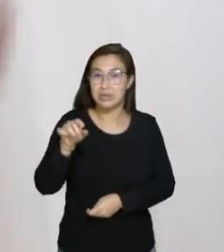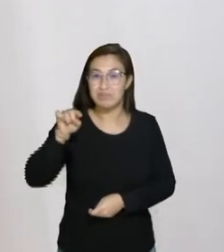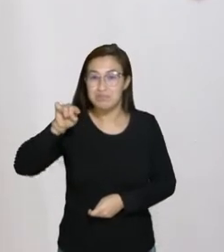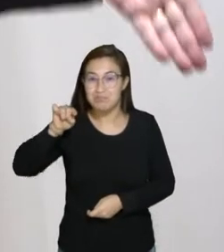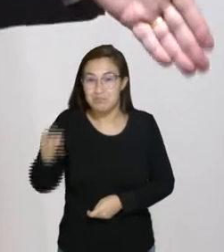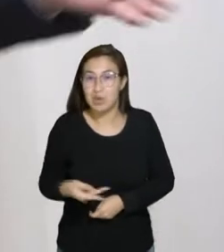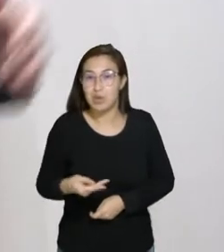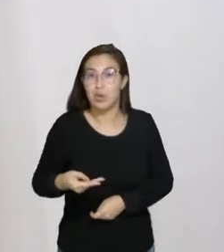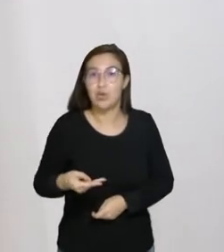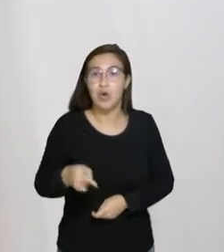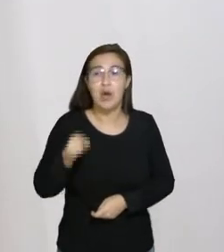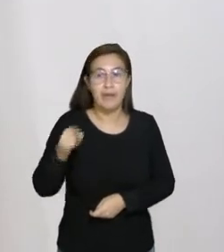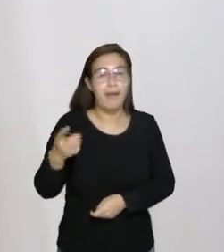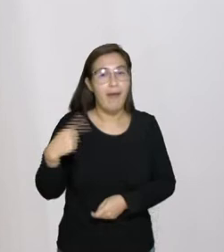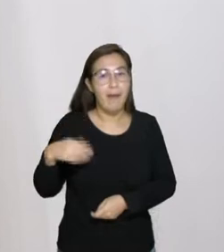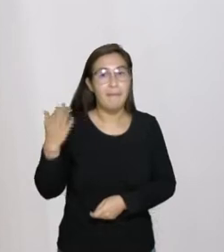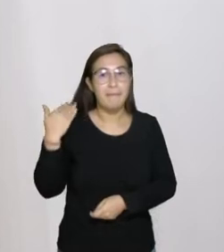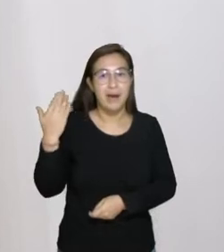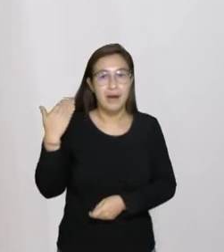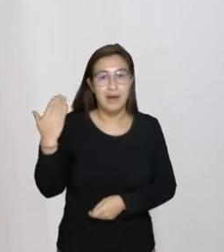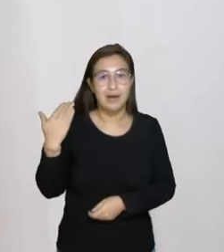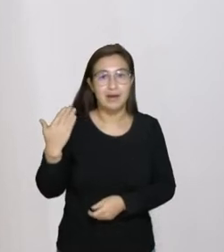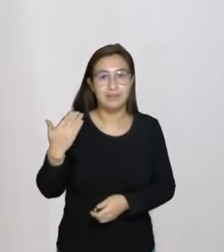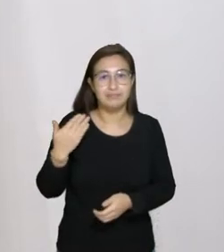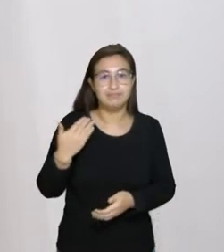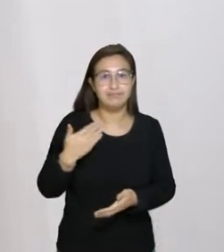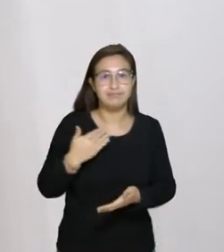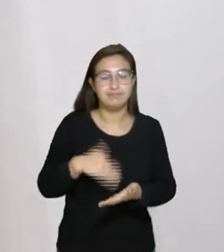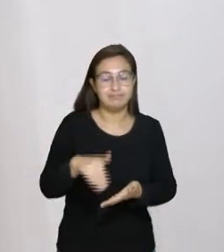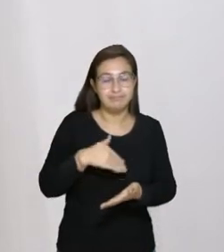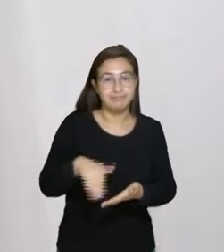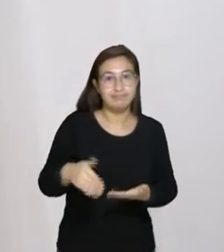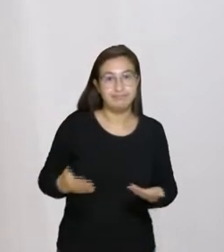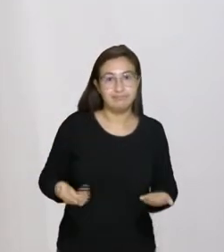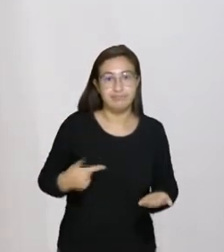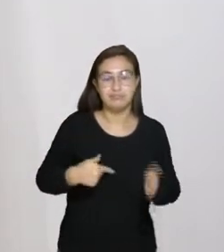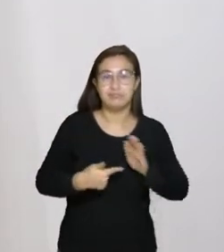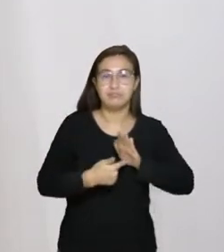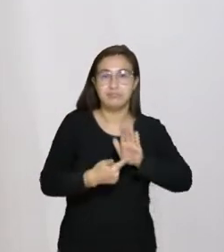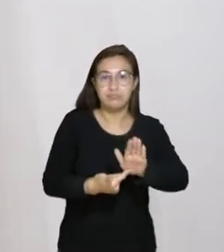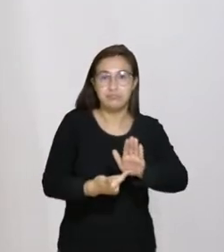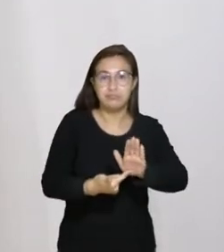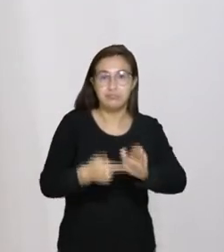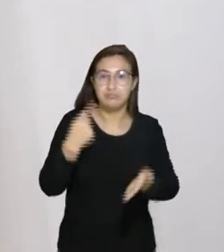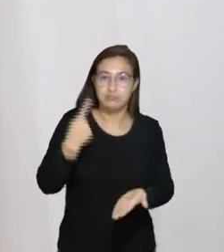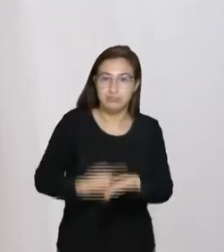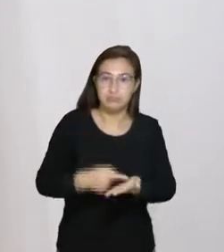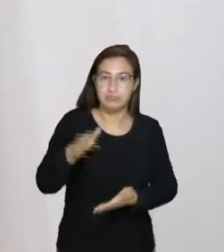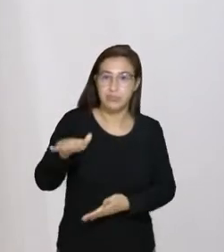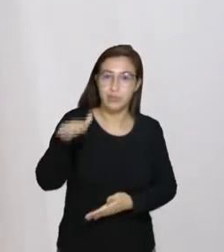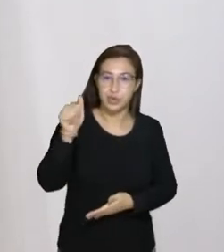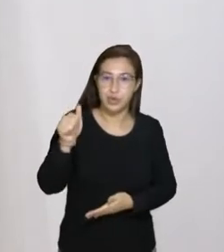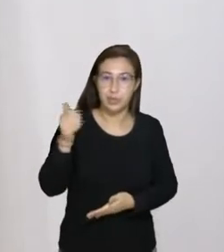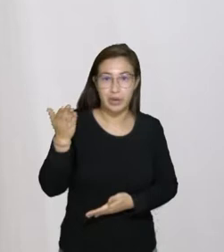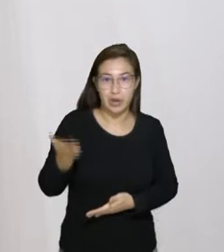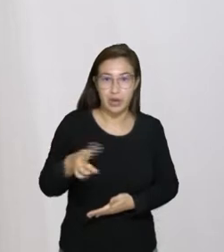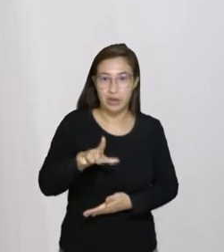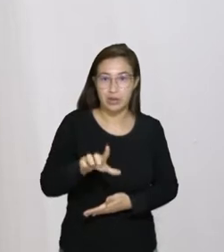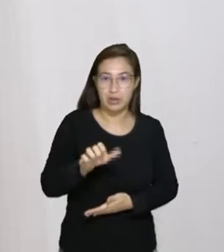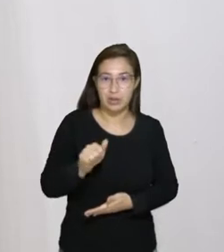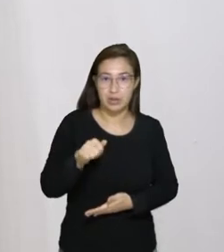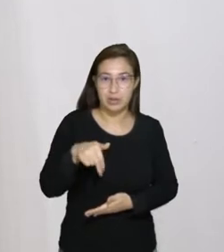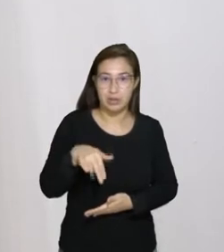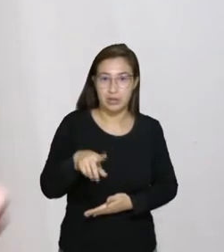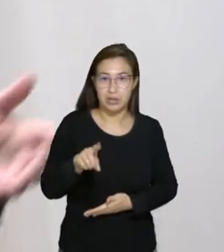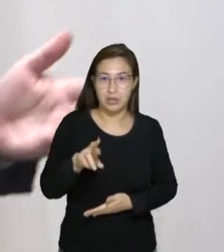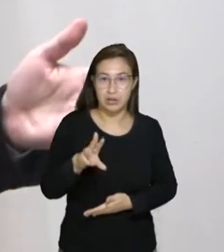E ele era o ex-secretário. Inclusive, eu apresentei aqui uma convocação para, na época, o secretário Leandro Lima vir